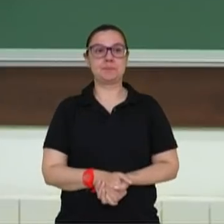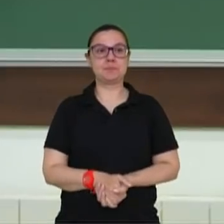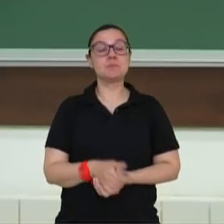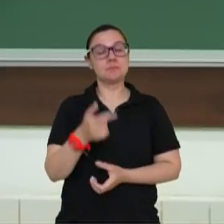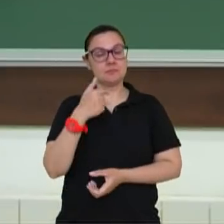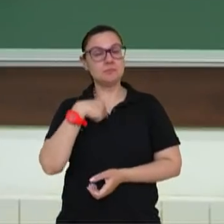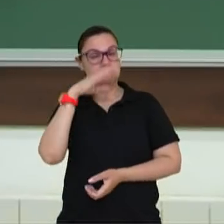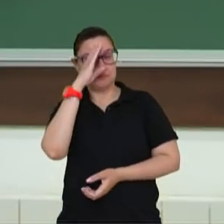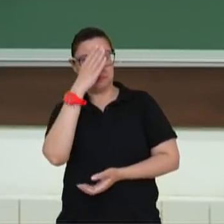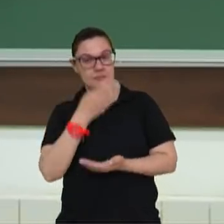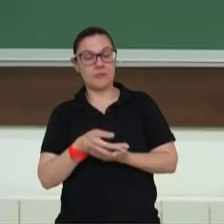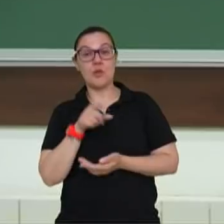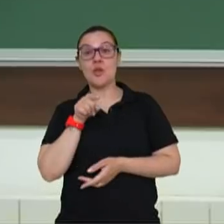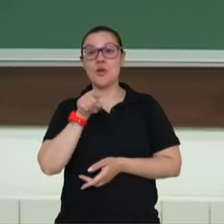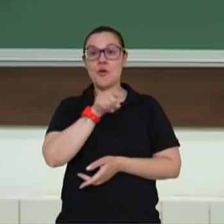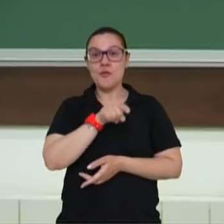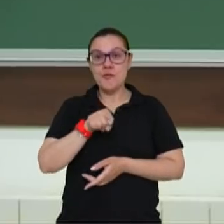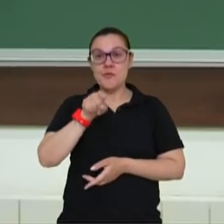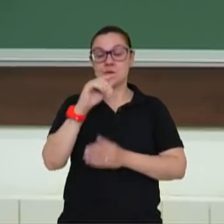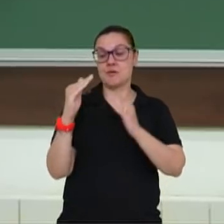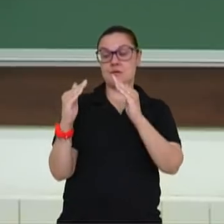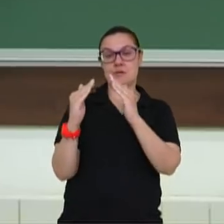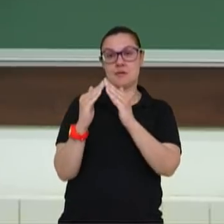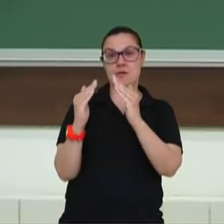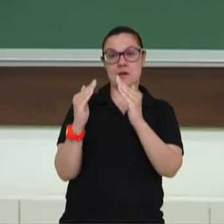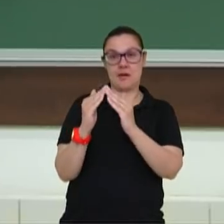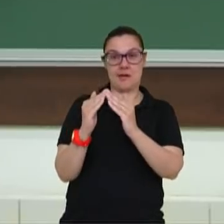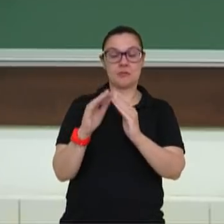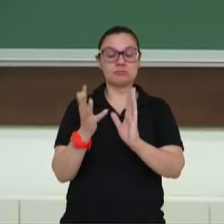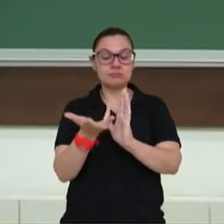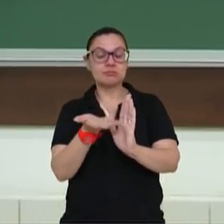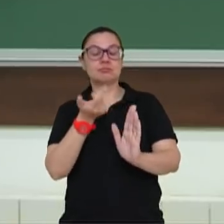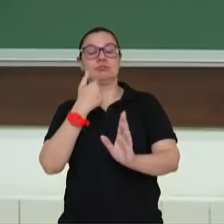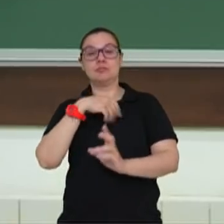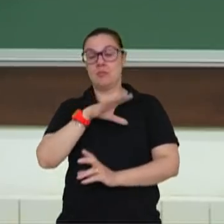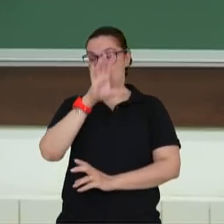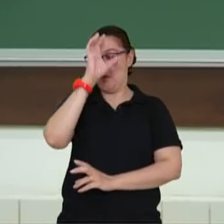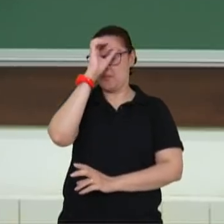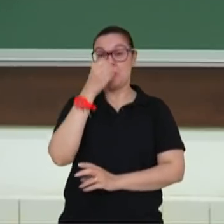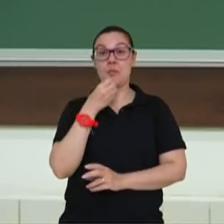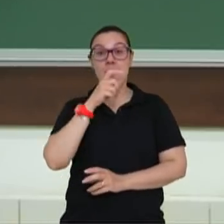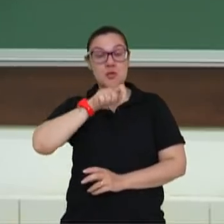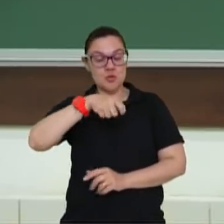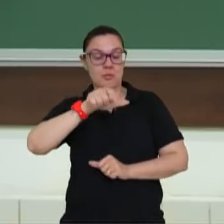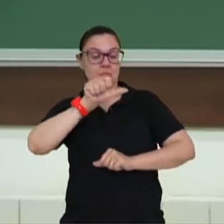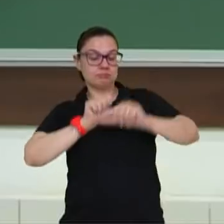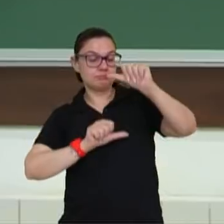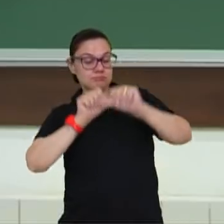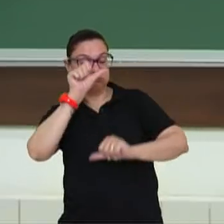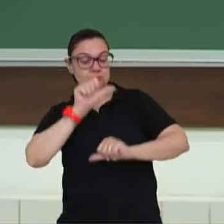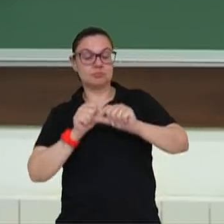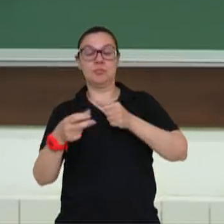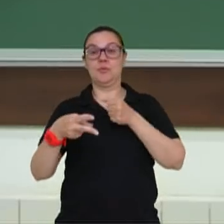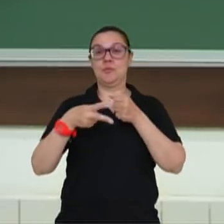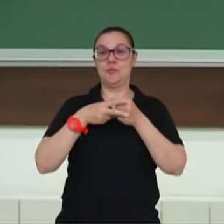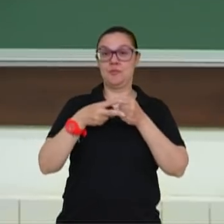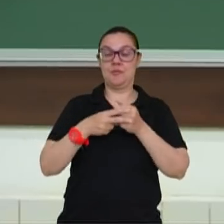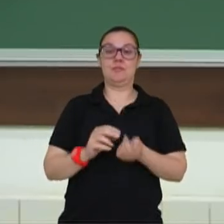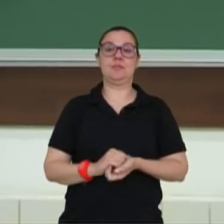eu acredito que você que está aí teve um bom entendimento sobre a transitividade